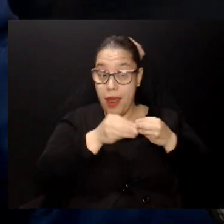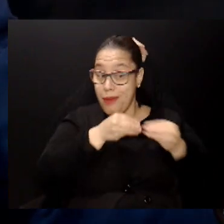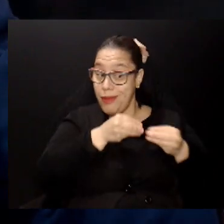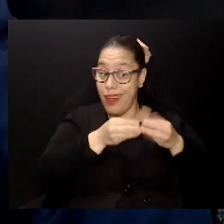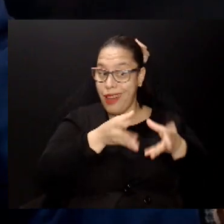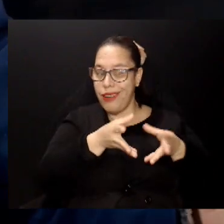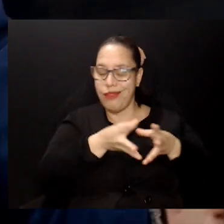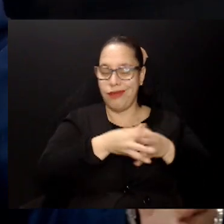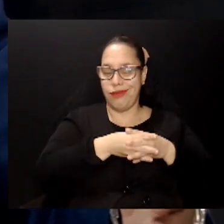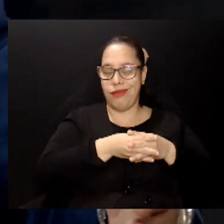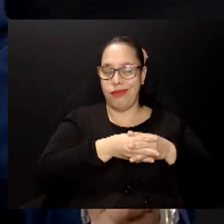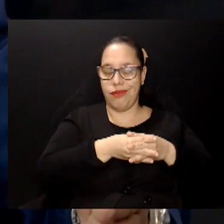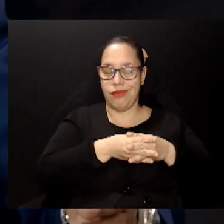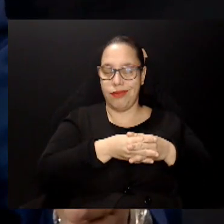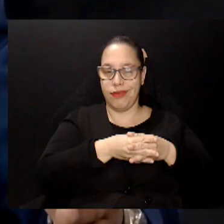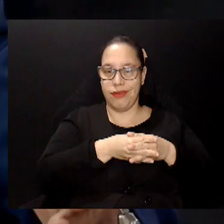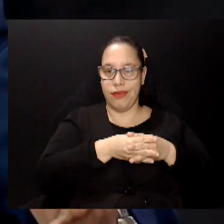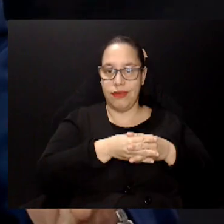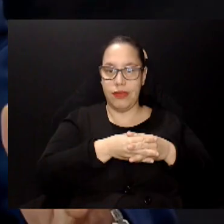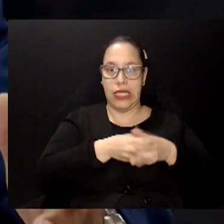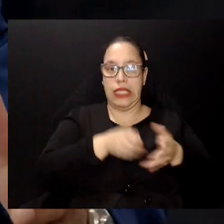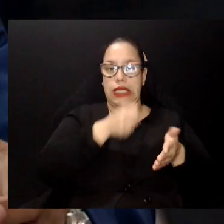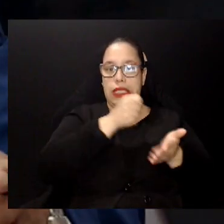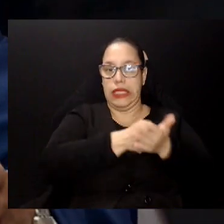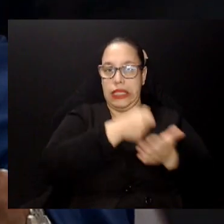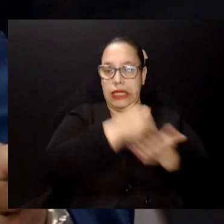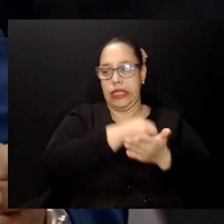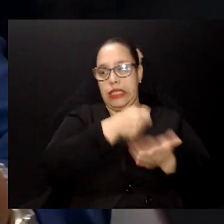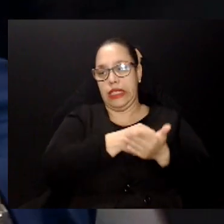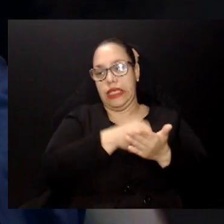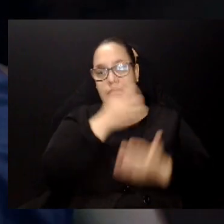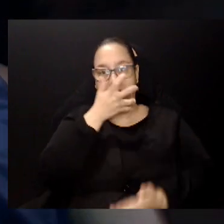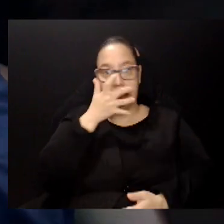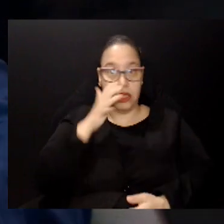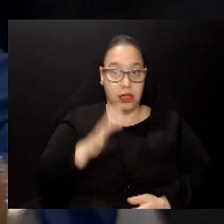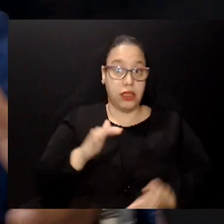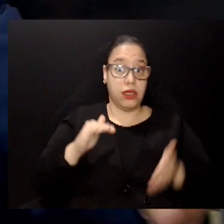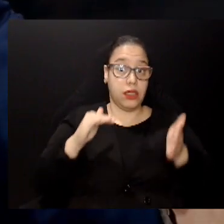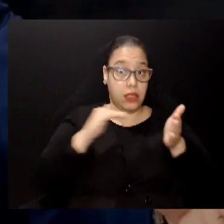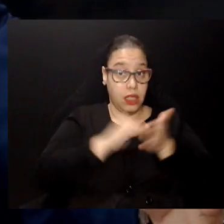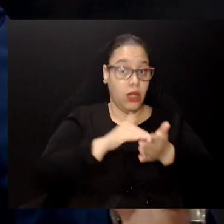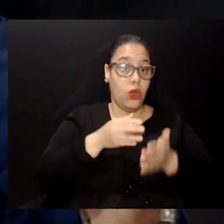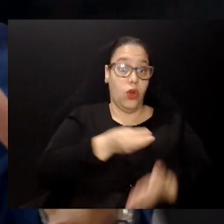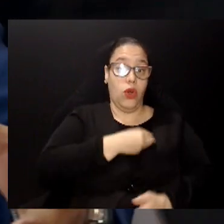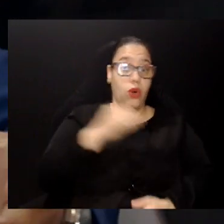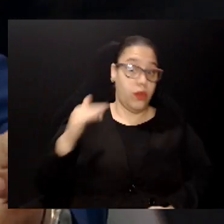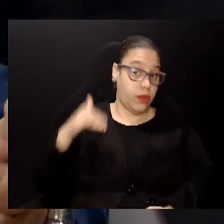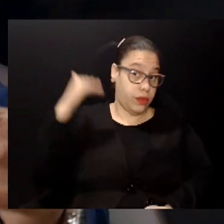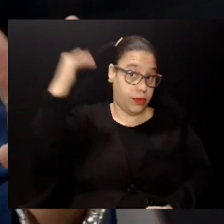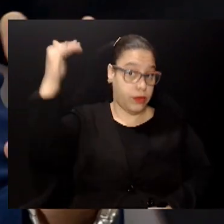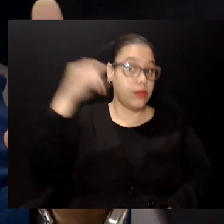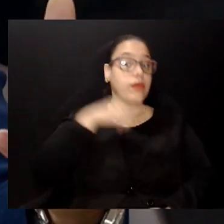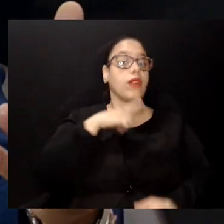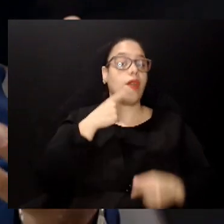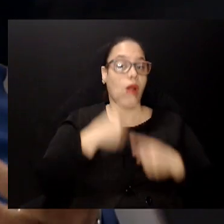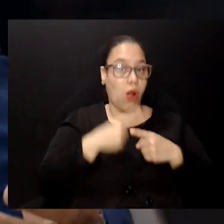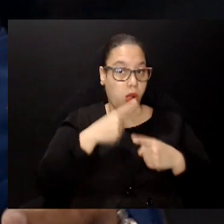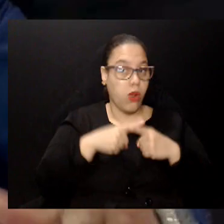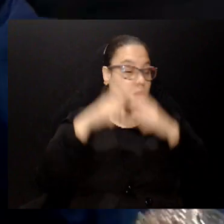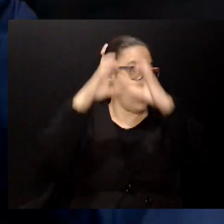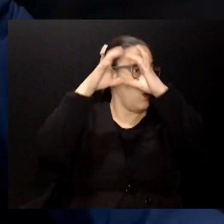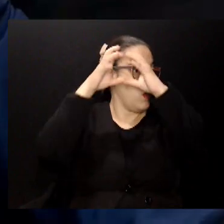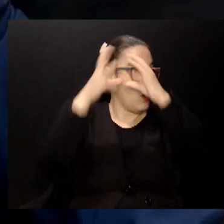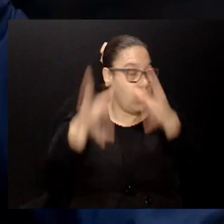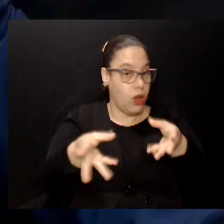Então, essa rigidez que veio da infância e chegou na vida adulta, veio porque o cérebro aprendeu, ele se